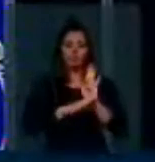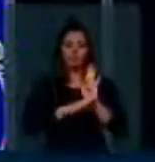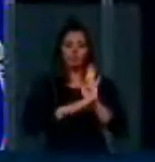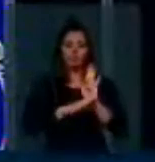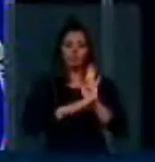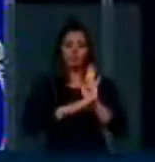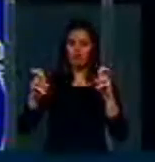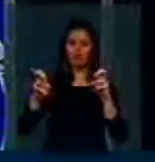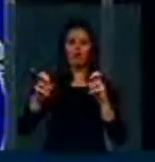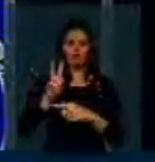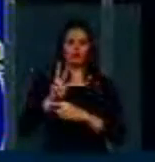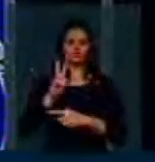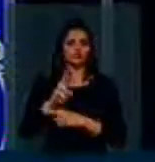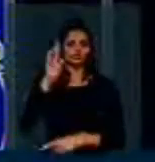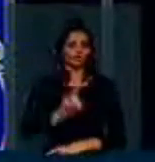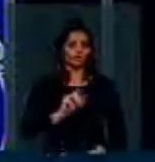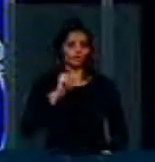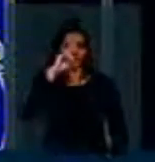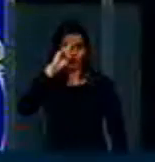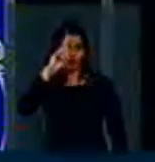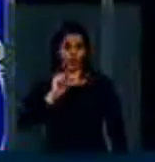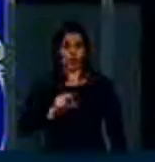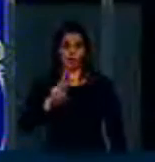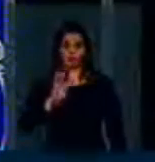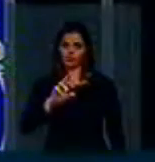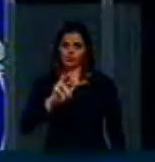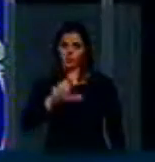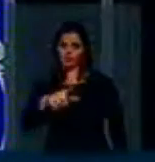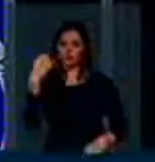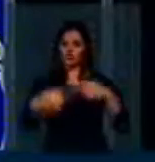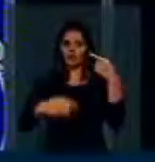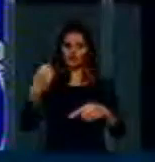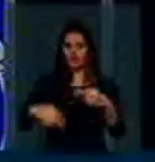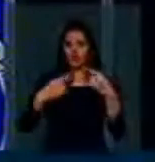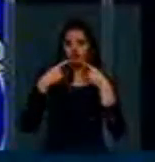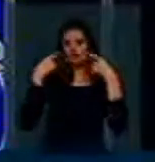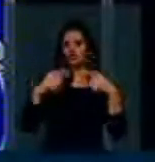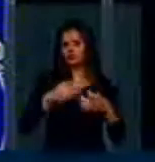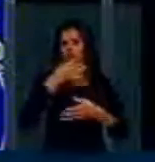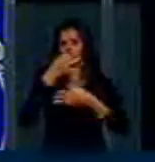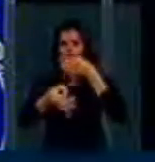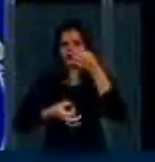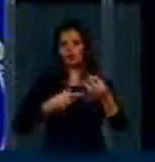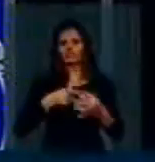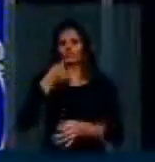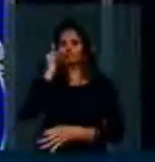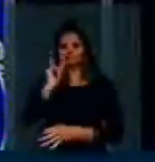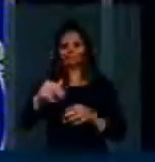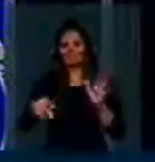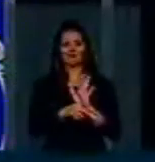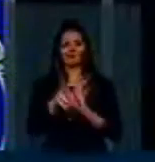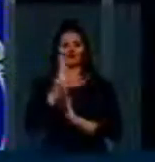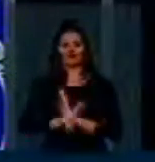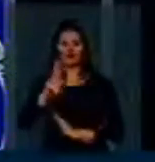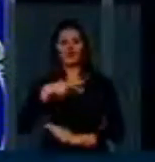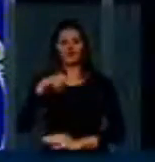obras protegidas por direito autoral para poder se fazer o debate e a crítica dessas obras, sem que essas obras estejam sendo usadas com